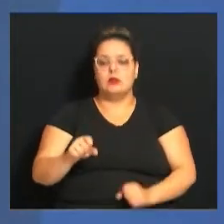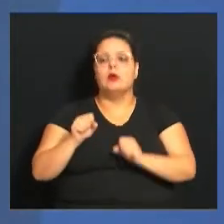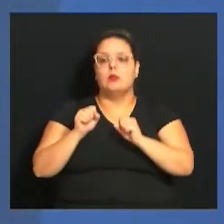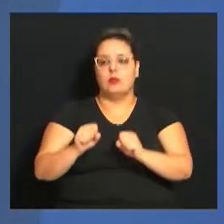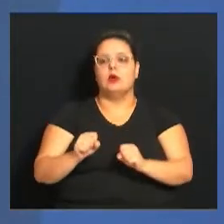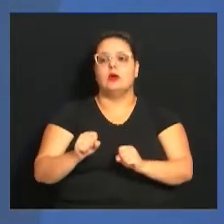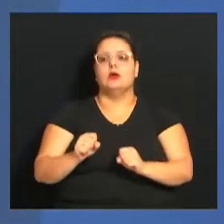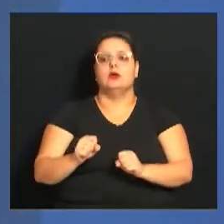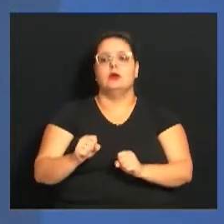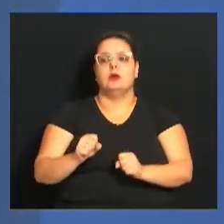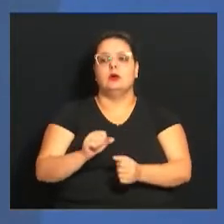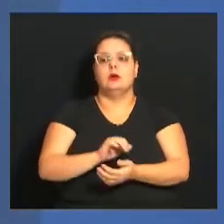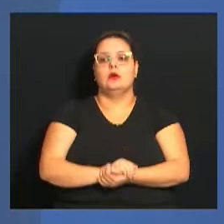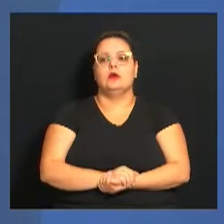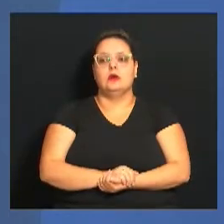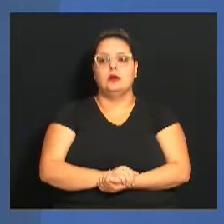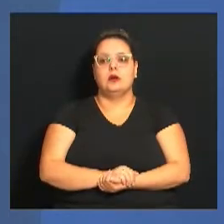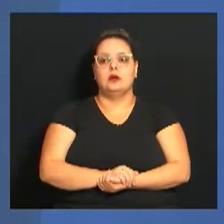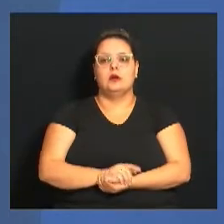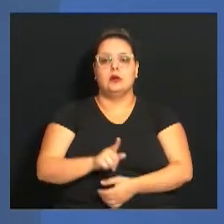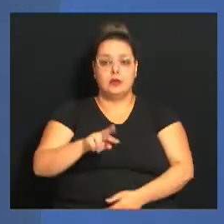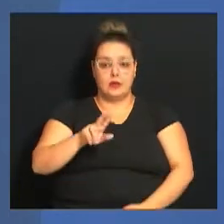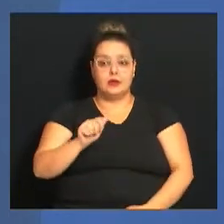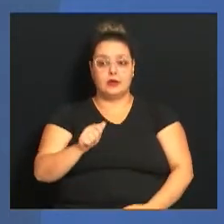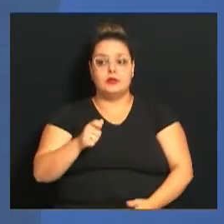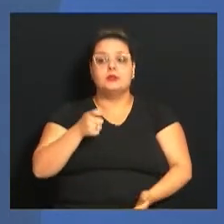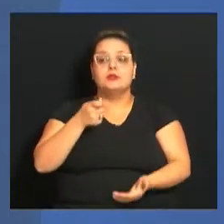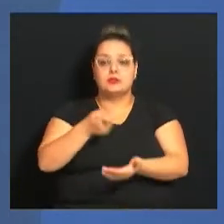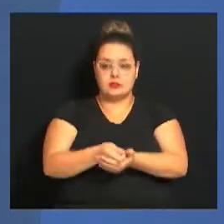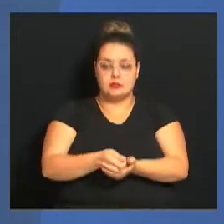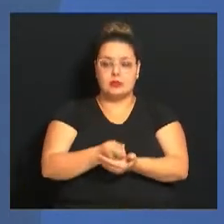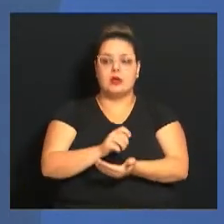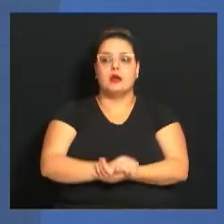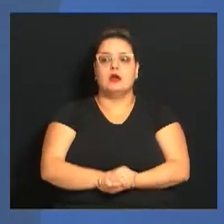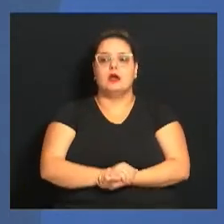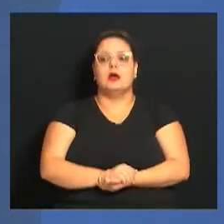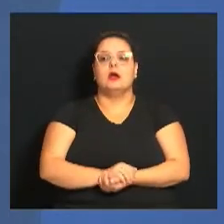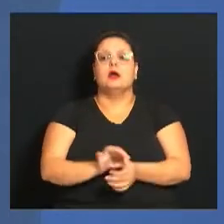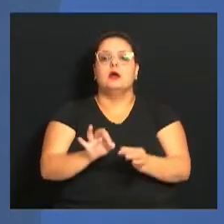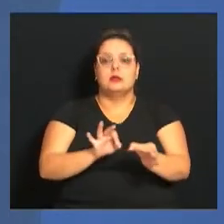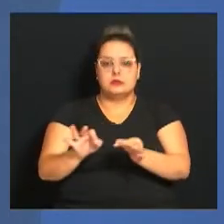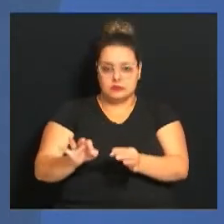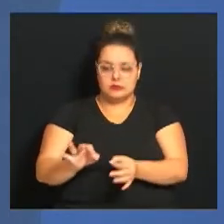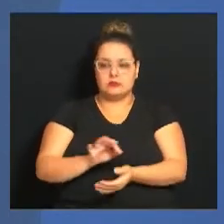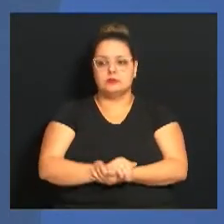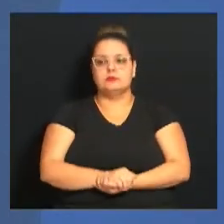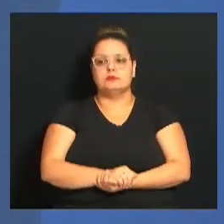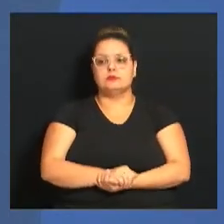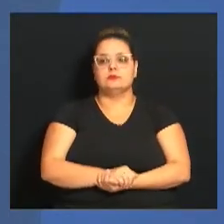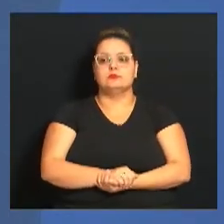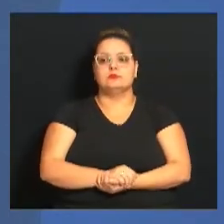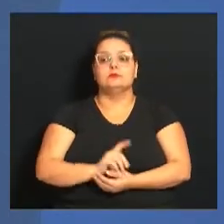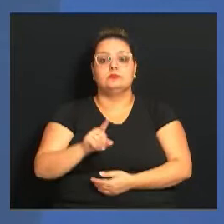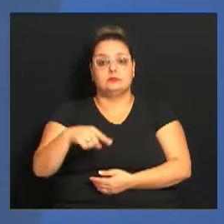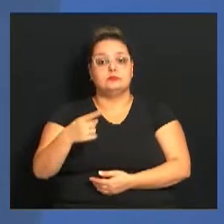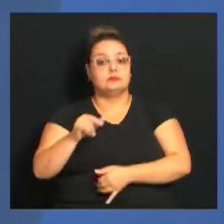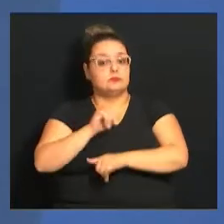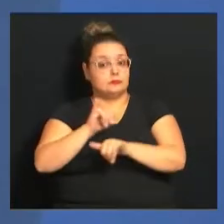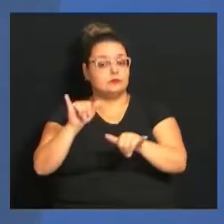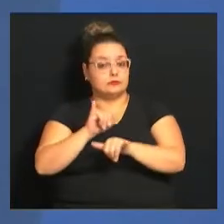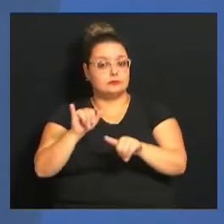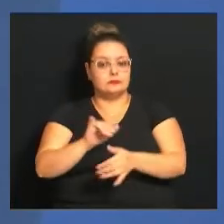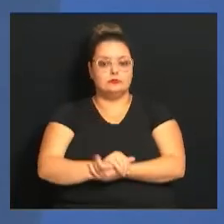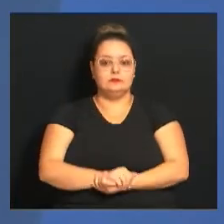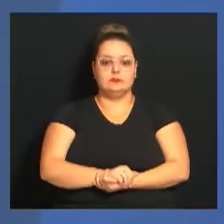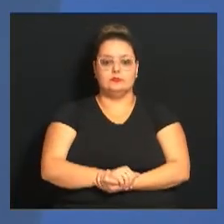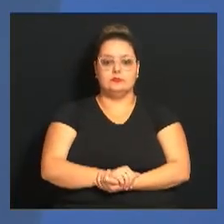multa, a emissão da guia de pagamento para você regularizar a situação. E um outro aviso, para você que